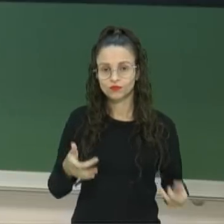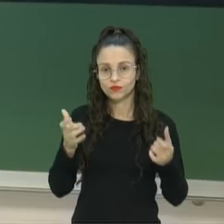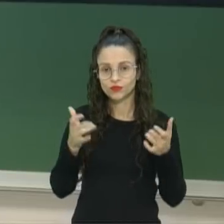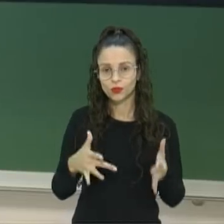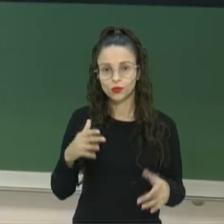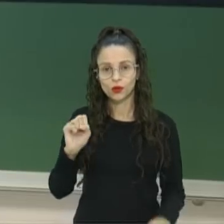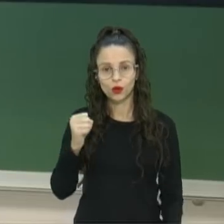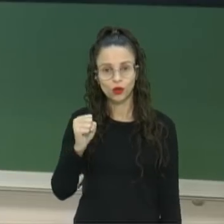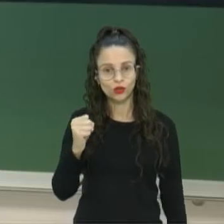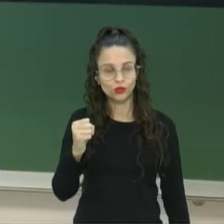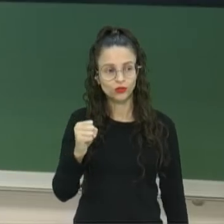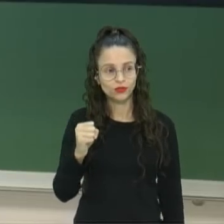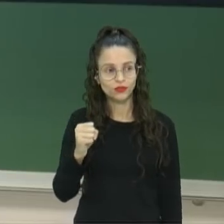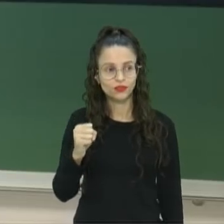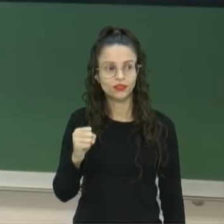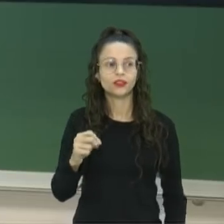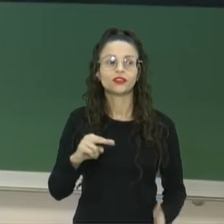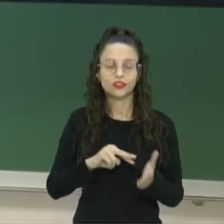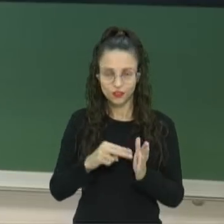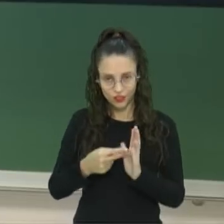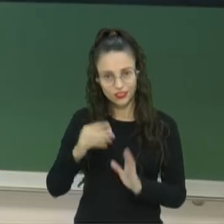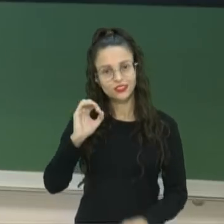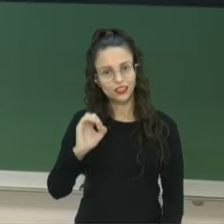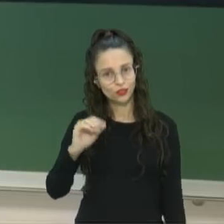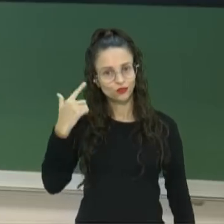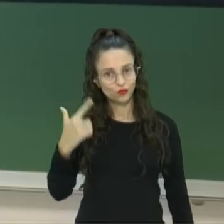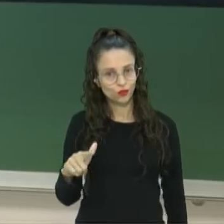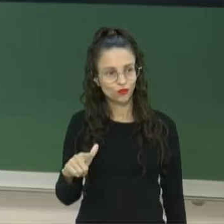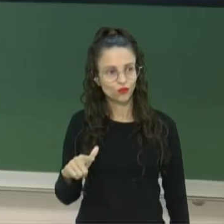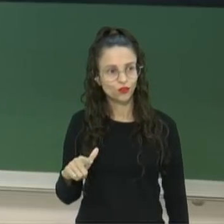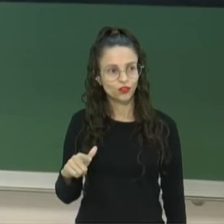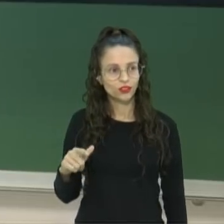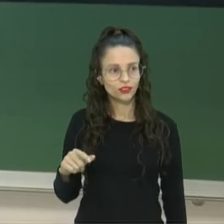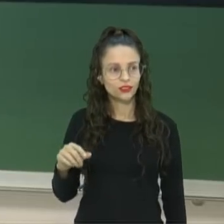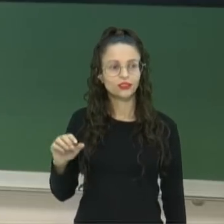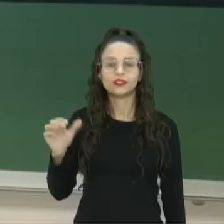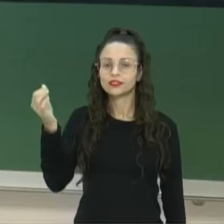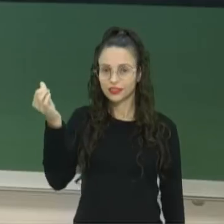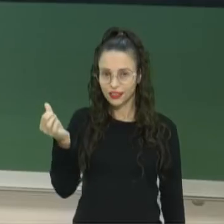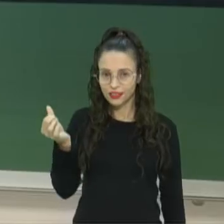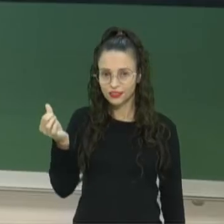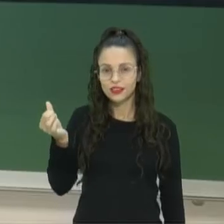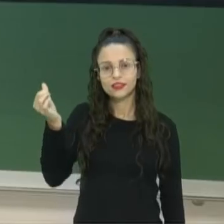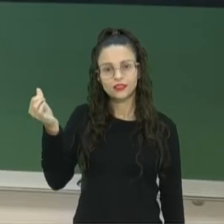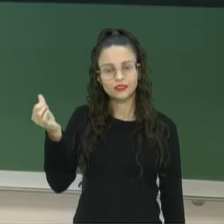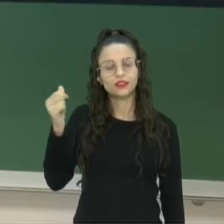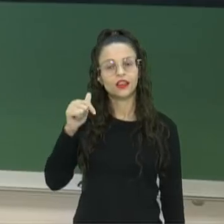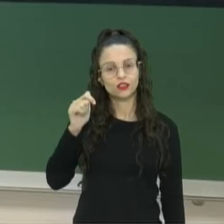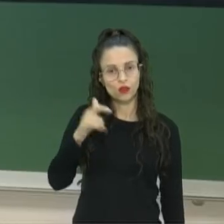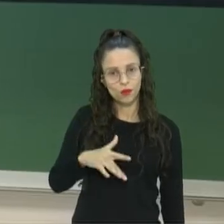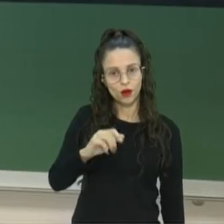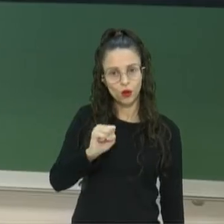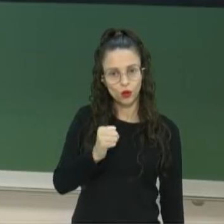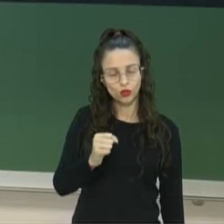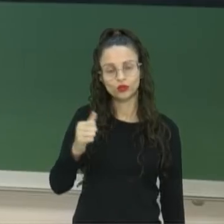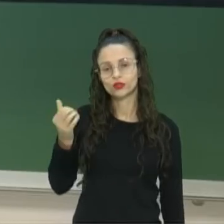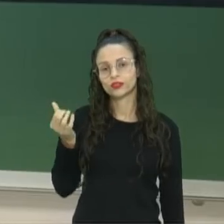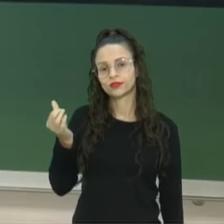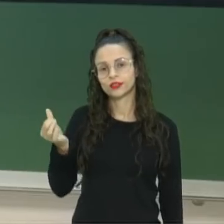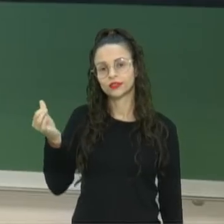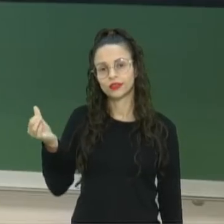8. Então, significa que se eu colocar mais um 0, aqui eu vou colocar mais um 6, aqui vai sobrar mais um 8, e